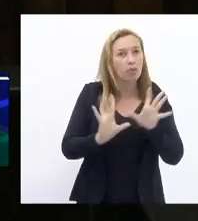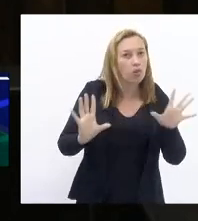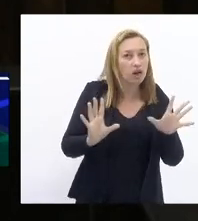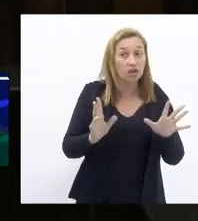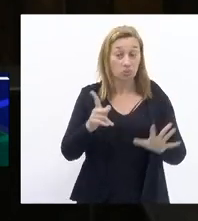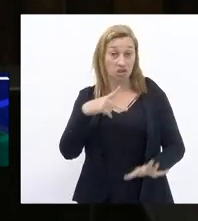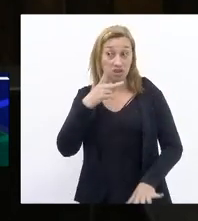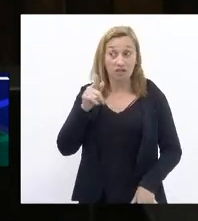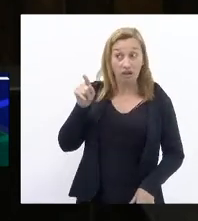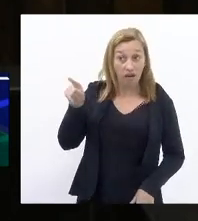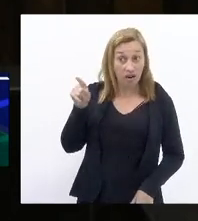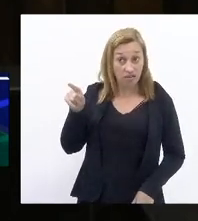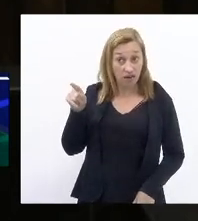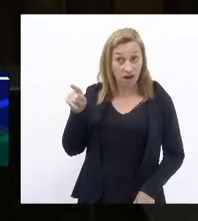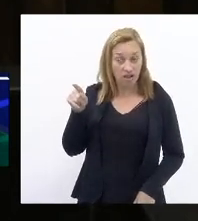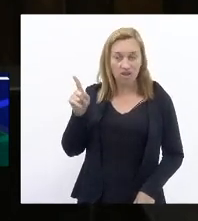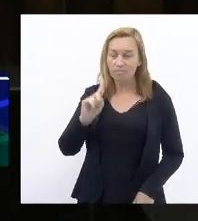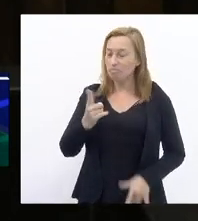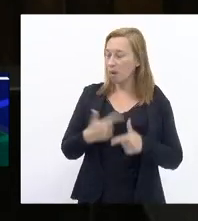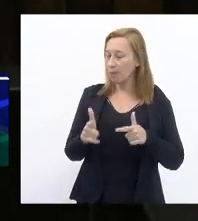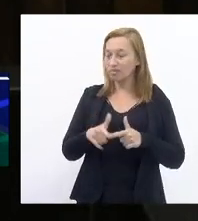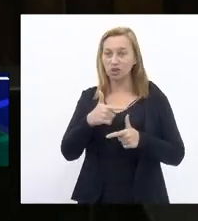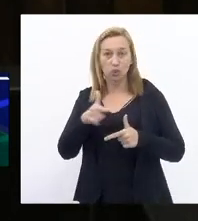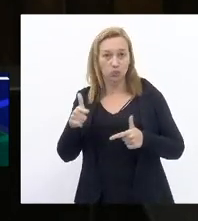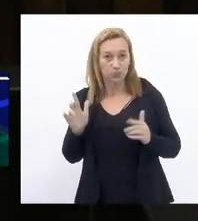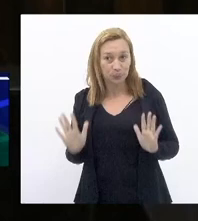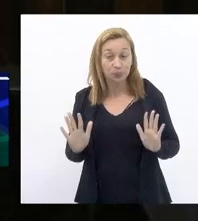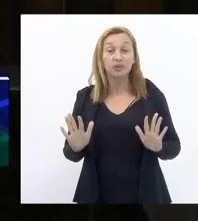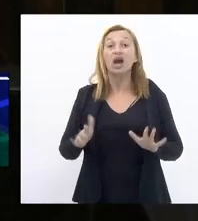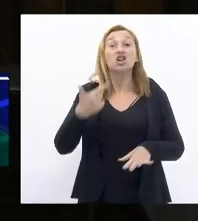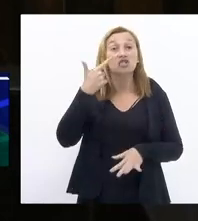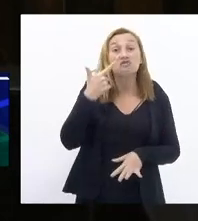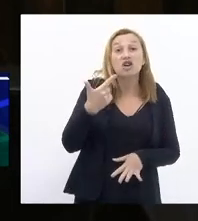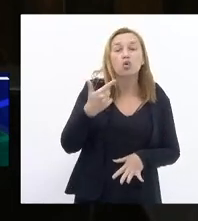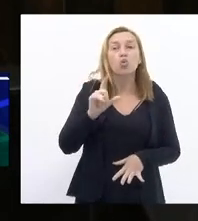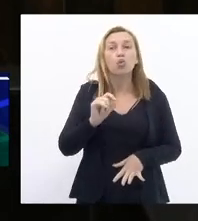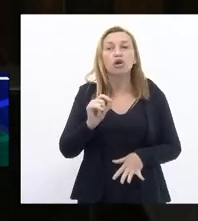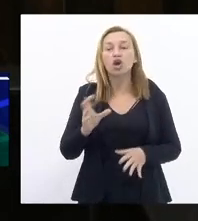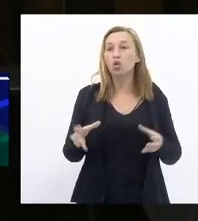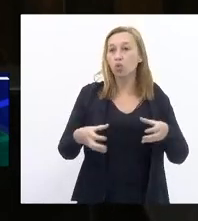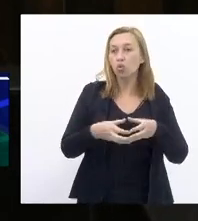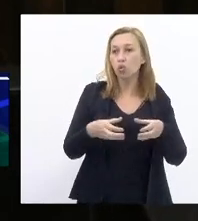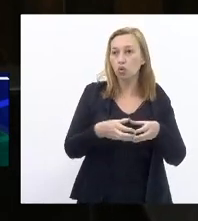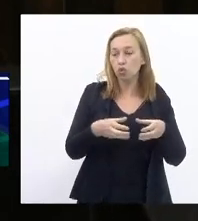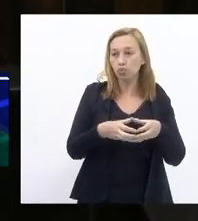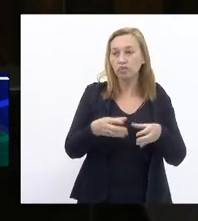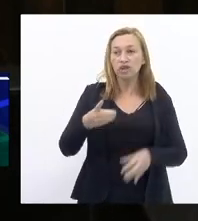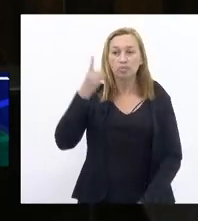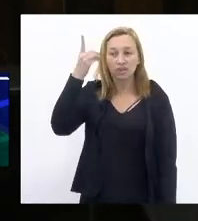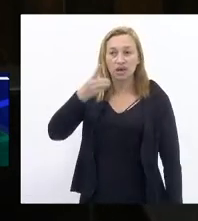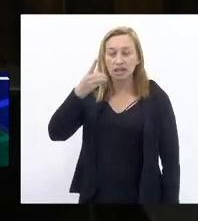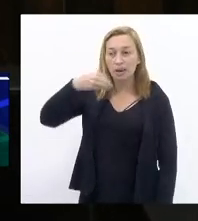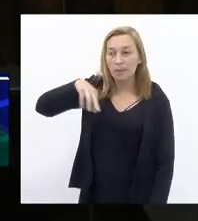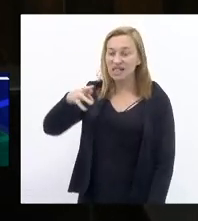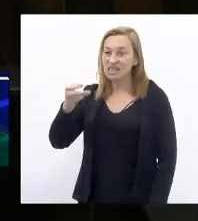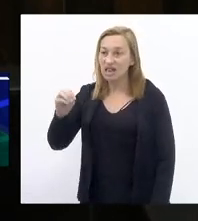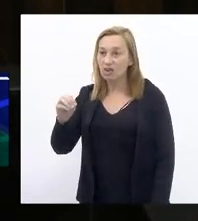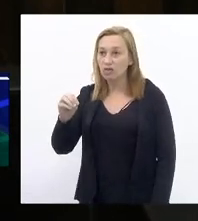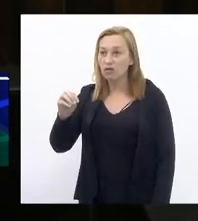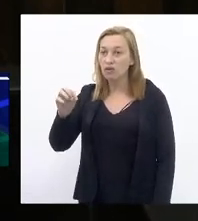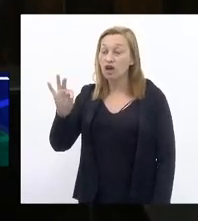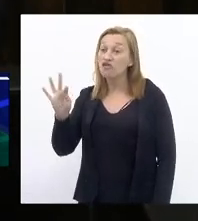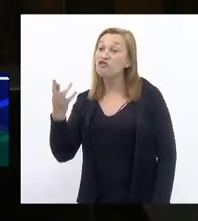eles dizem, isso aí não tem problema. E aí a gente vê a turma do deputado Marcelo Freixo nas ruas, Tia Ju.